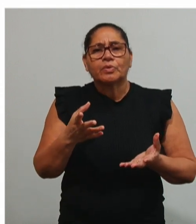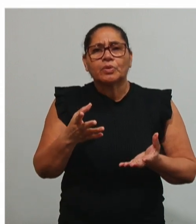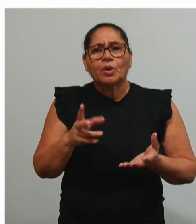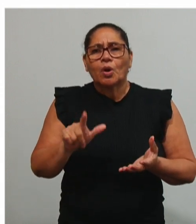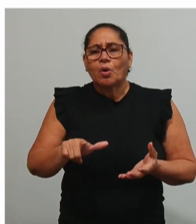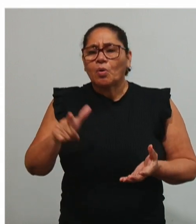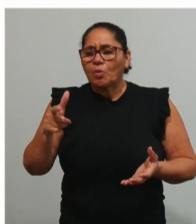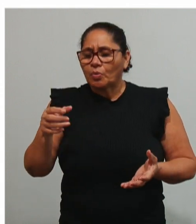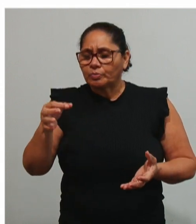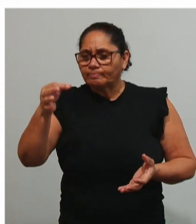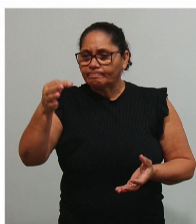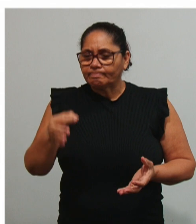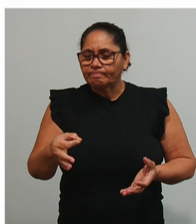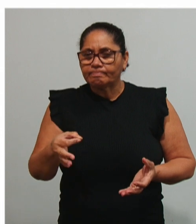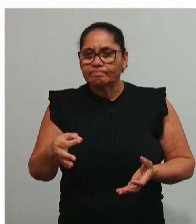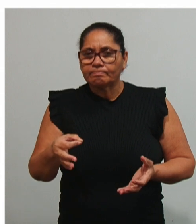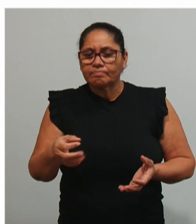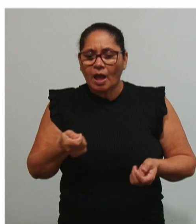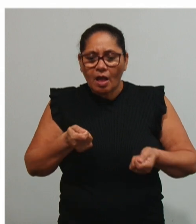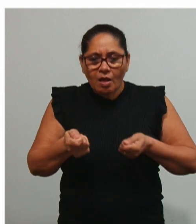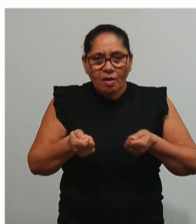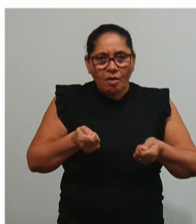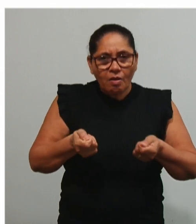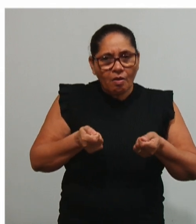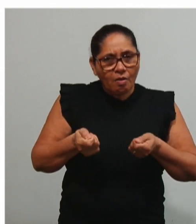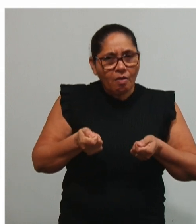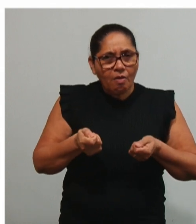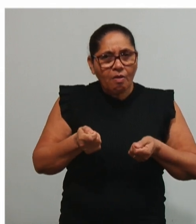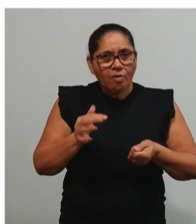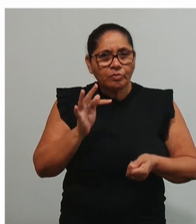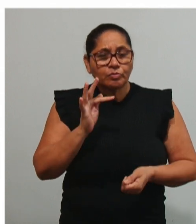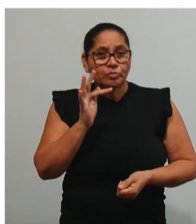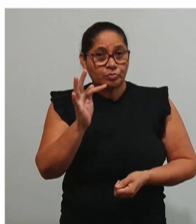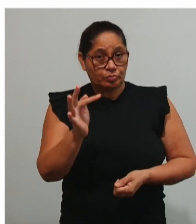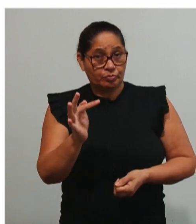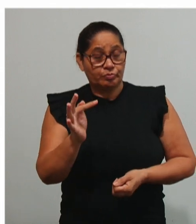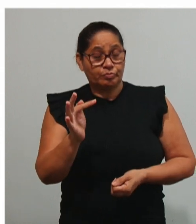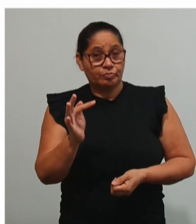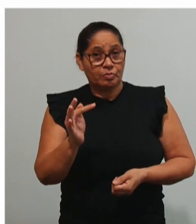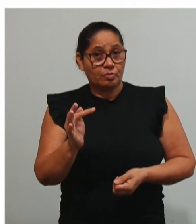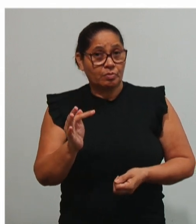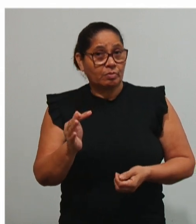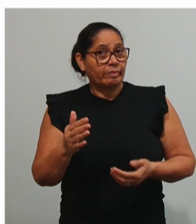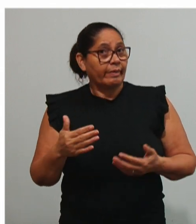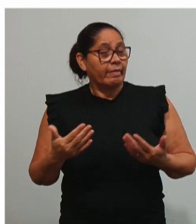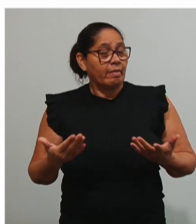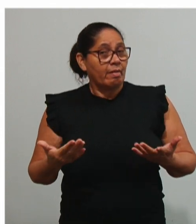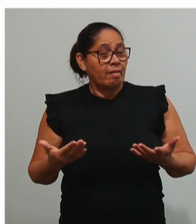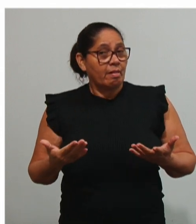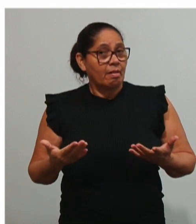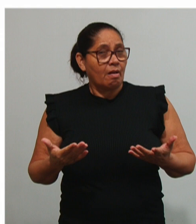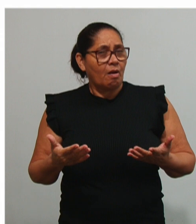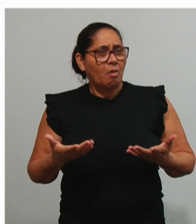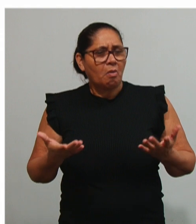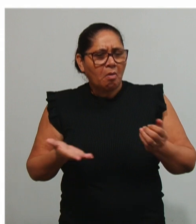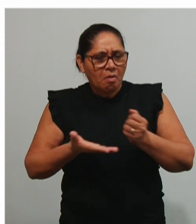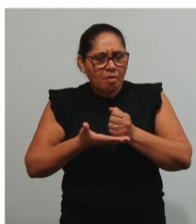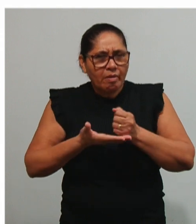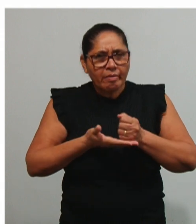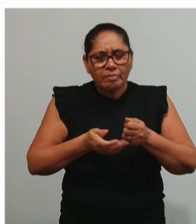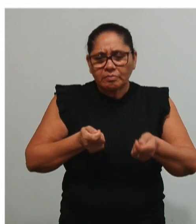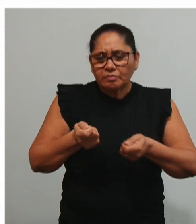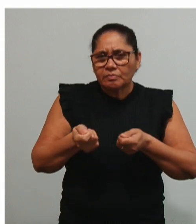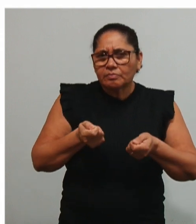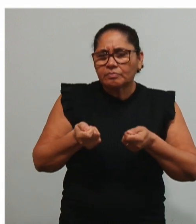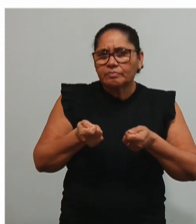afirmação, planejamento é controlar o futuro. Ora, qual é a base de controle